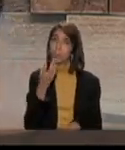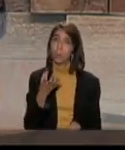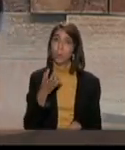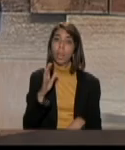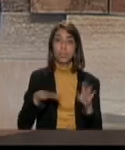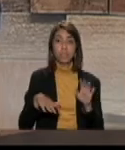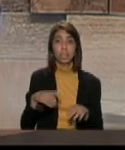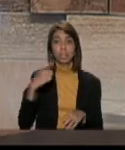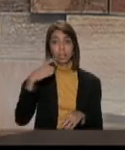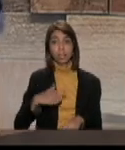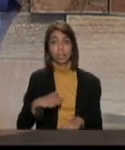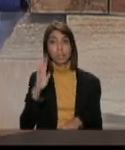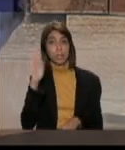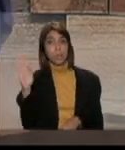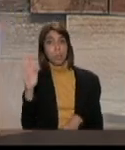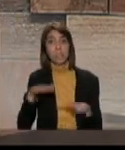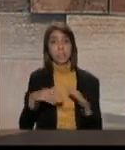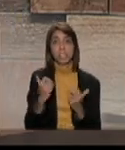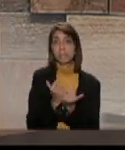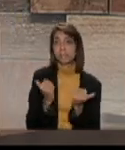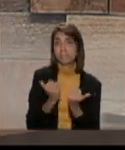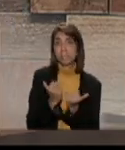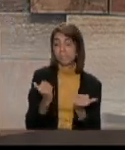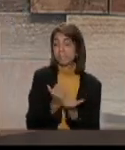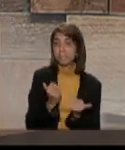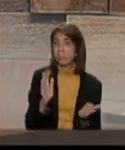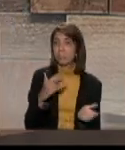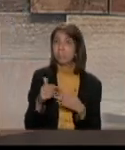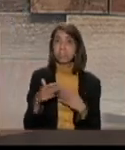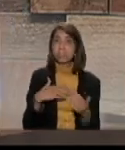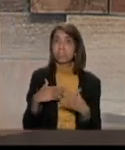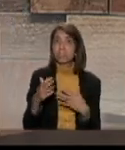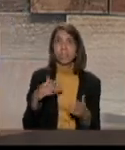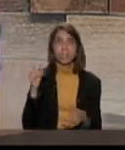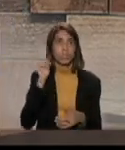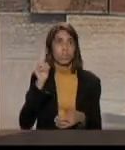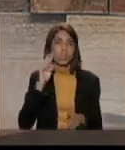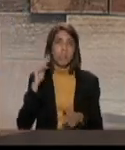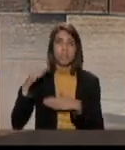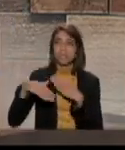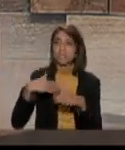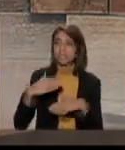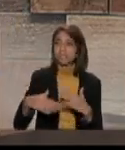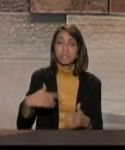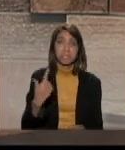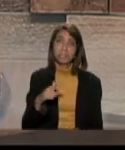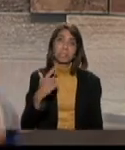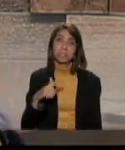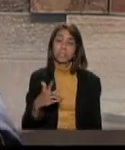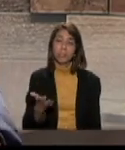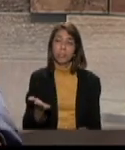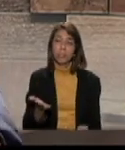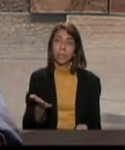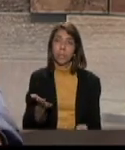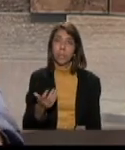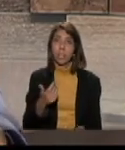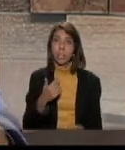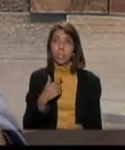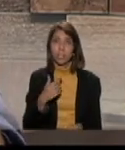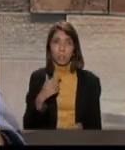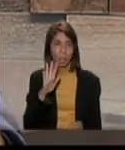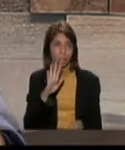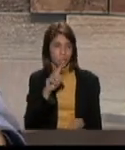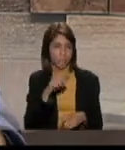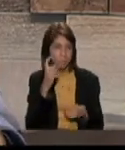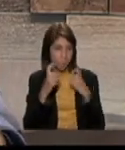bons personagens às vezes com protagonistas vezes coadjuvantes eu não tenho essa não tem essa história dentro de mim entendeu